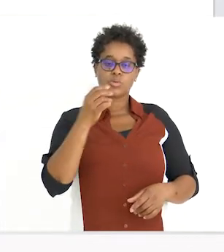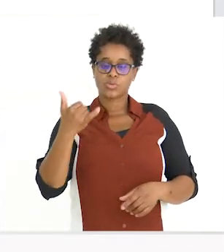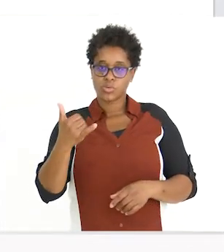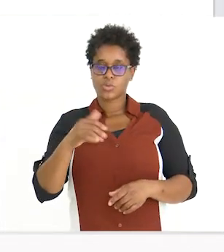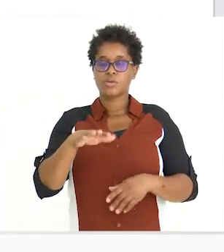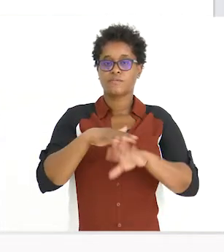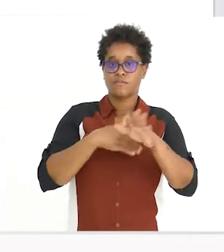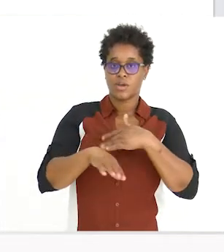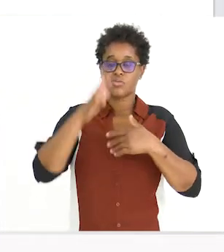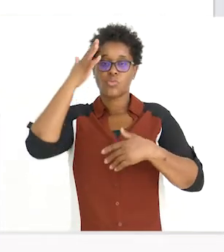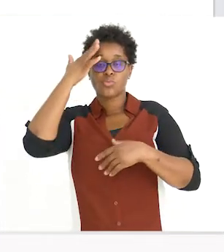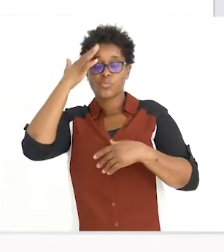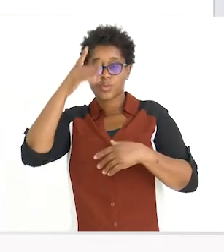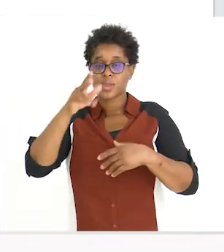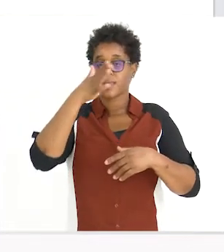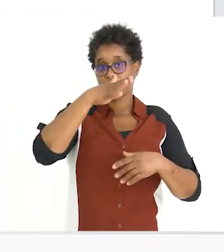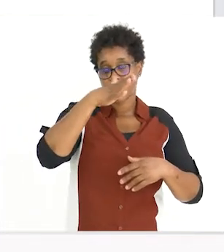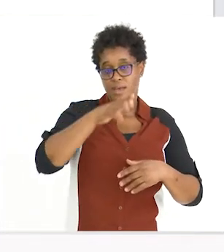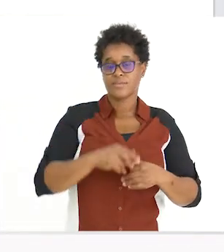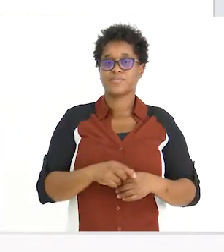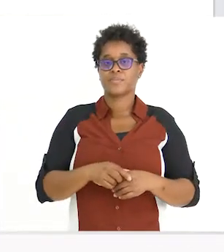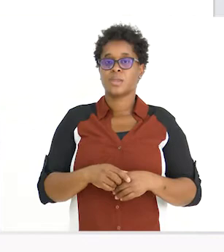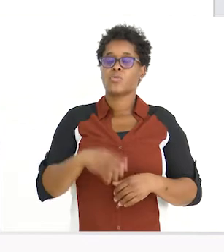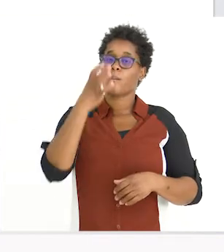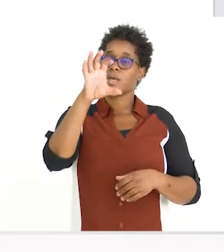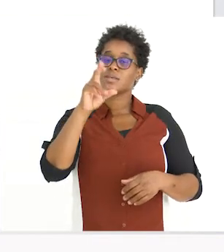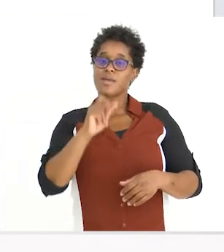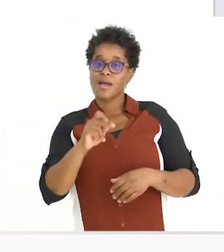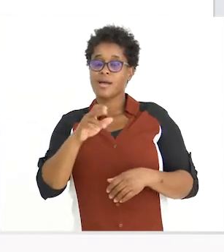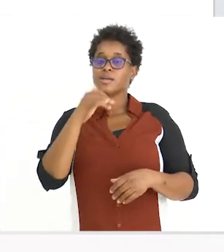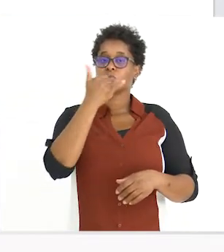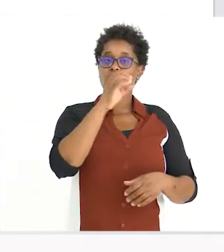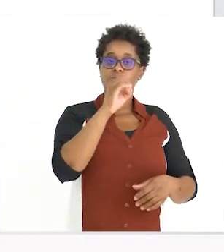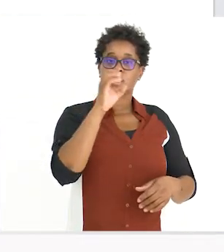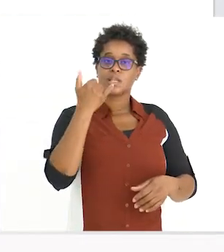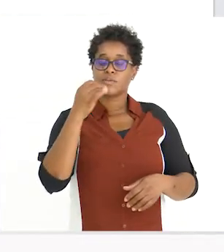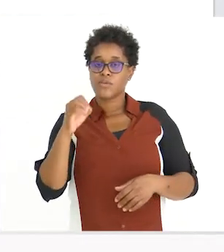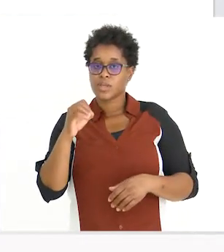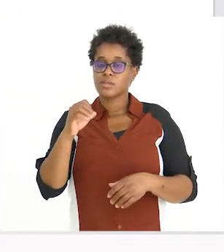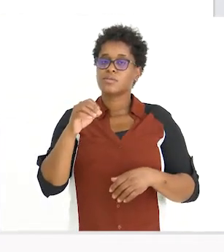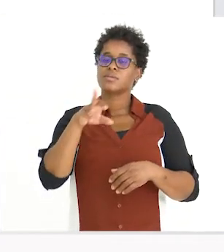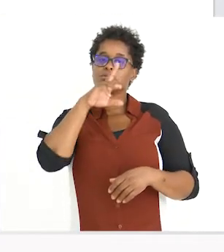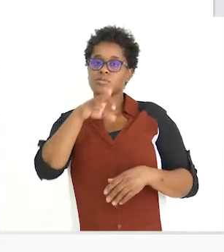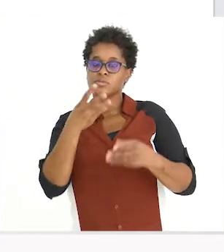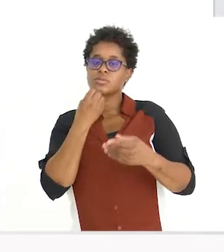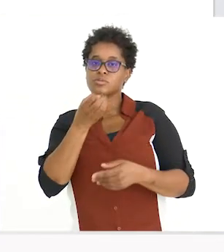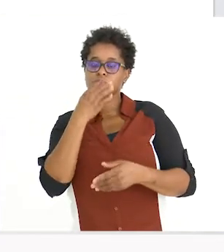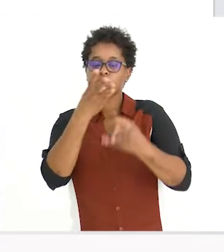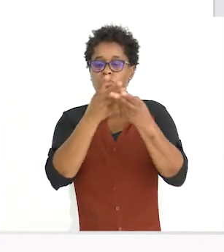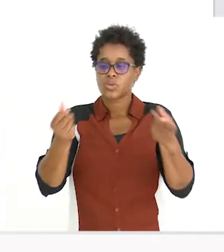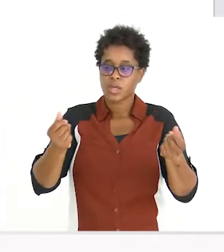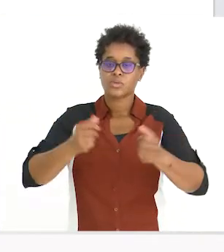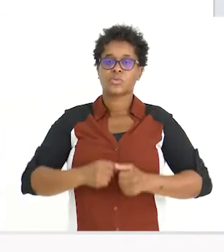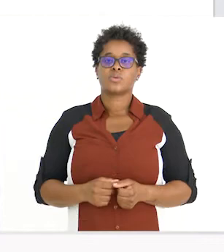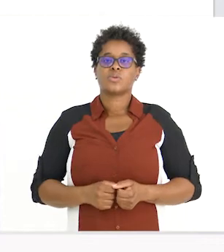Determine a taxa de atividade do país já em 2020 e interprete o resultado.